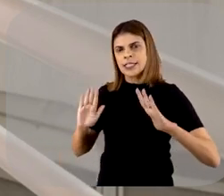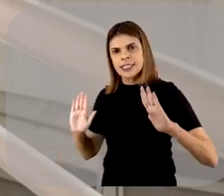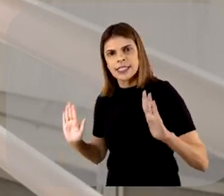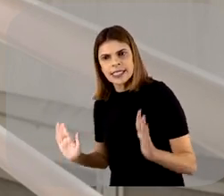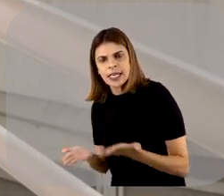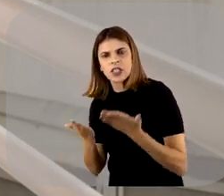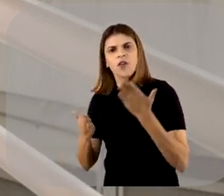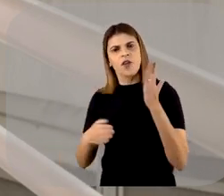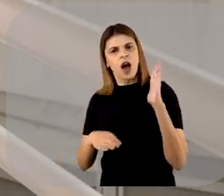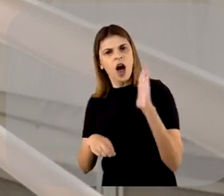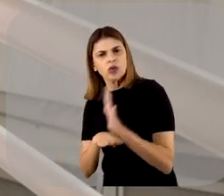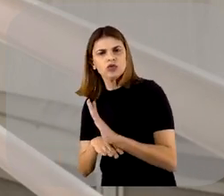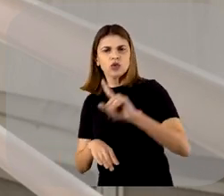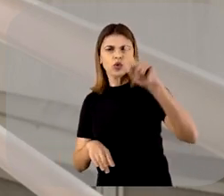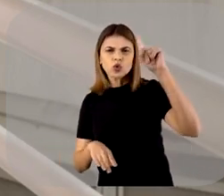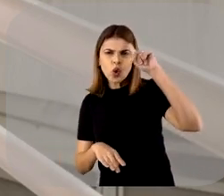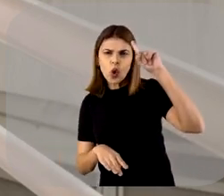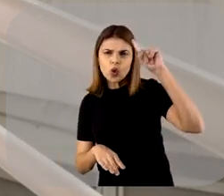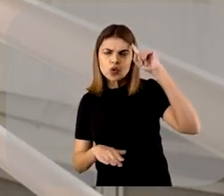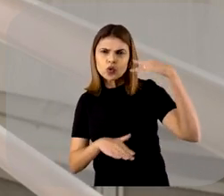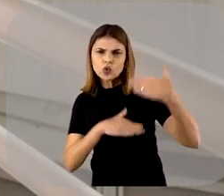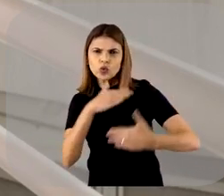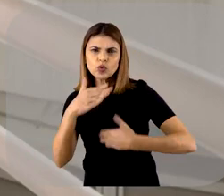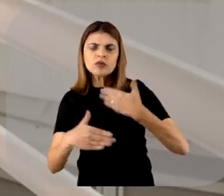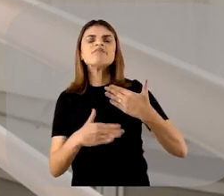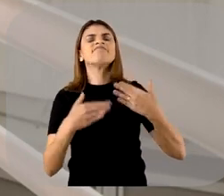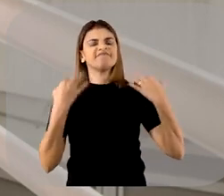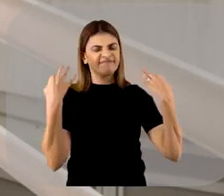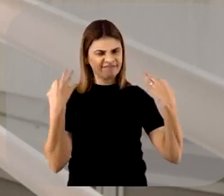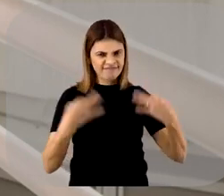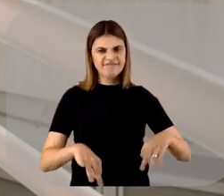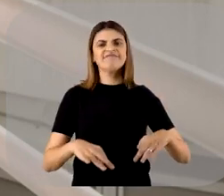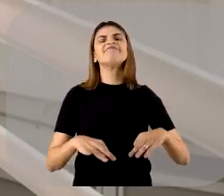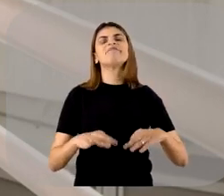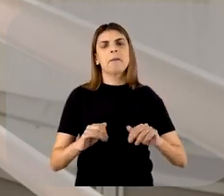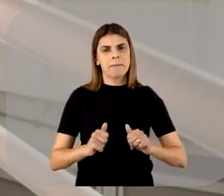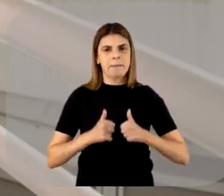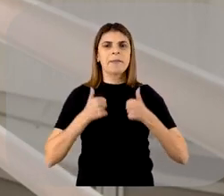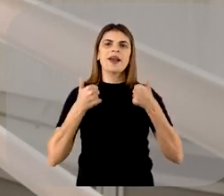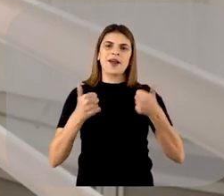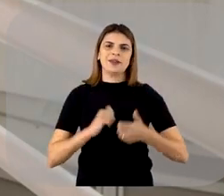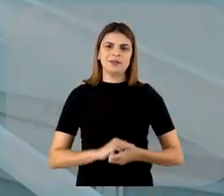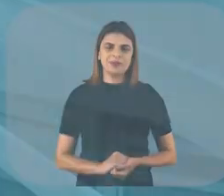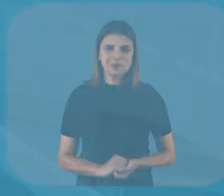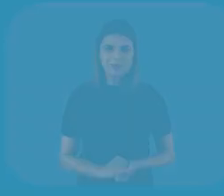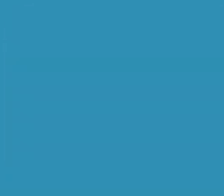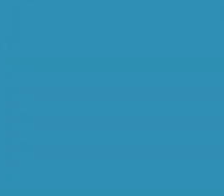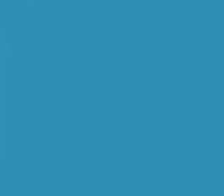incentivo, em ajuda diária de vocês, certamente o dia a dia será melhor.